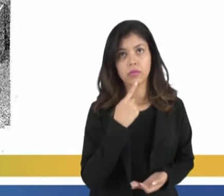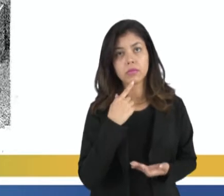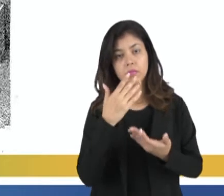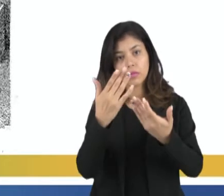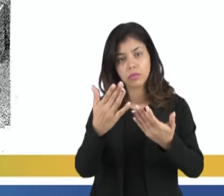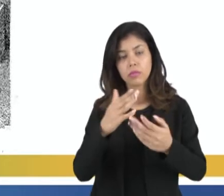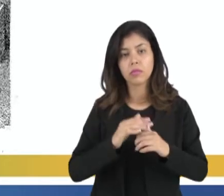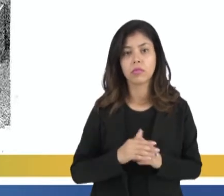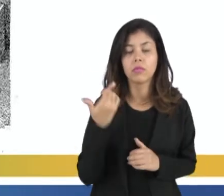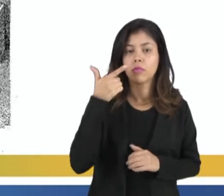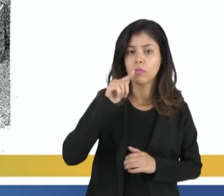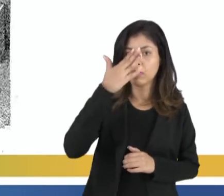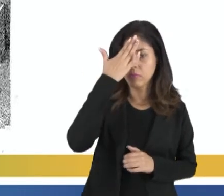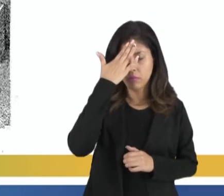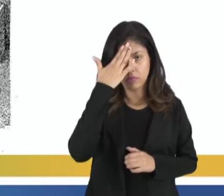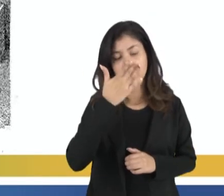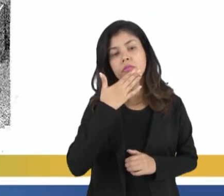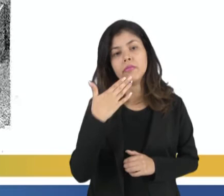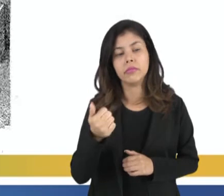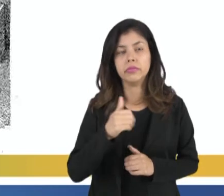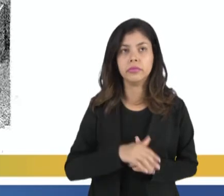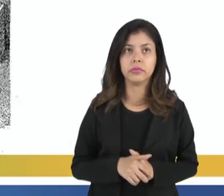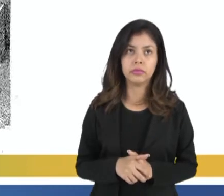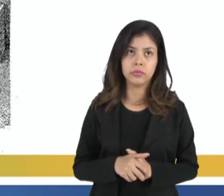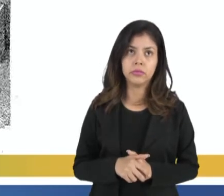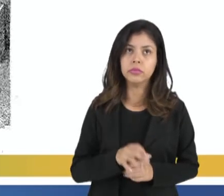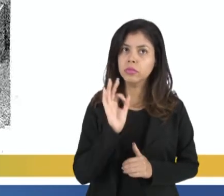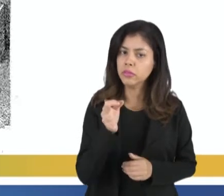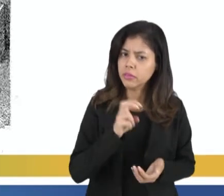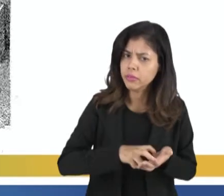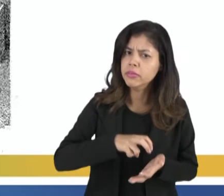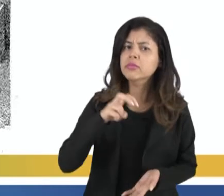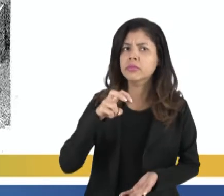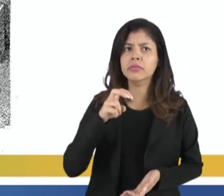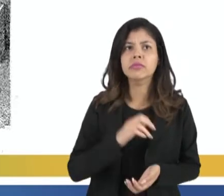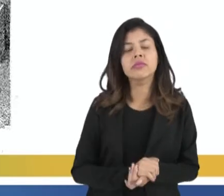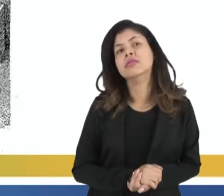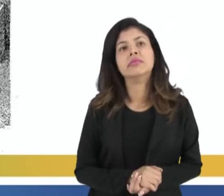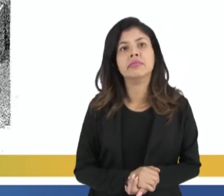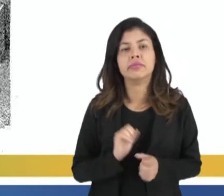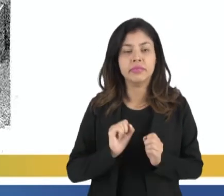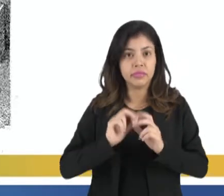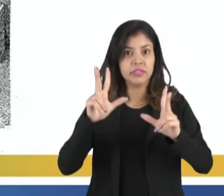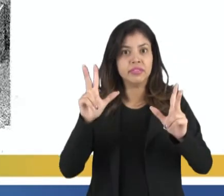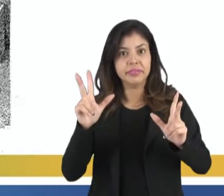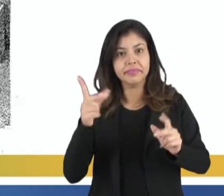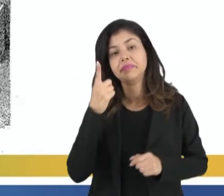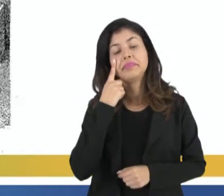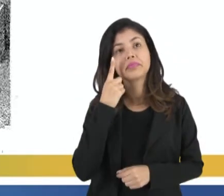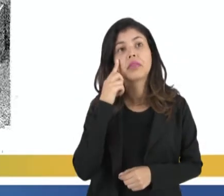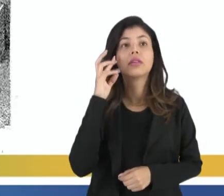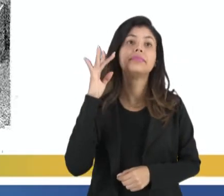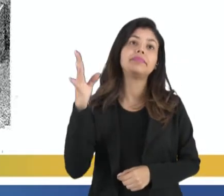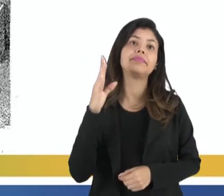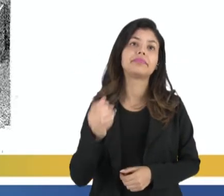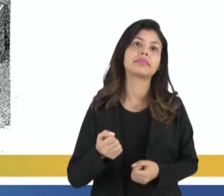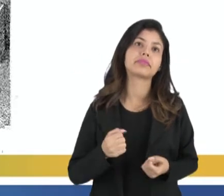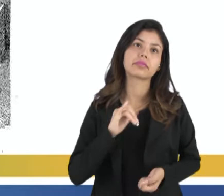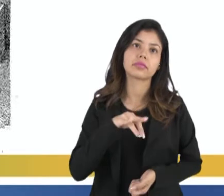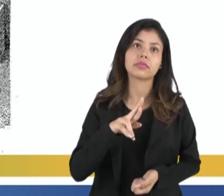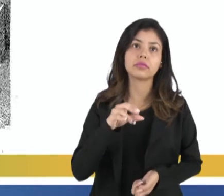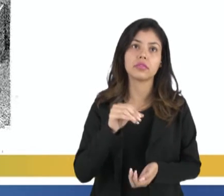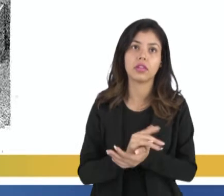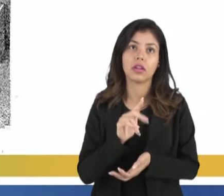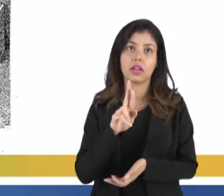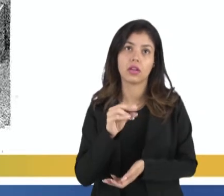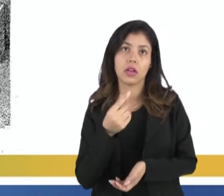para que vocês consigam compreender bem, tá? Certa manhã, ao despertar de sonhos intranquilos,